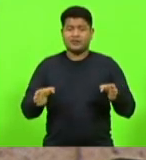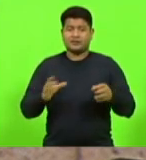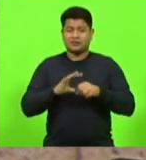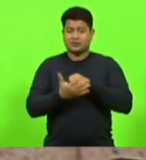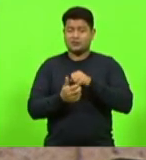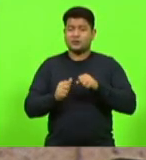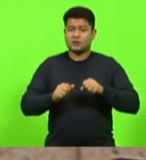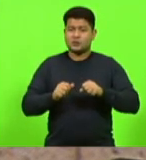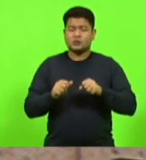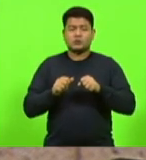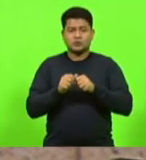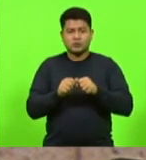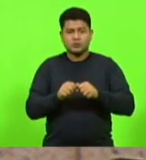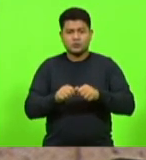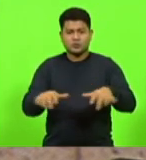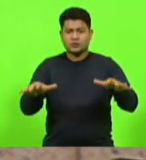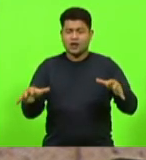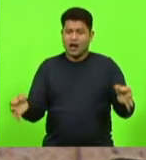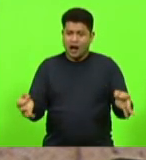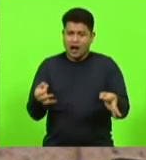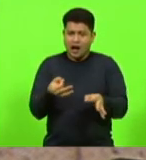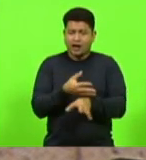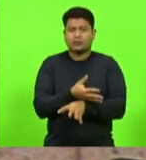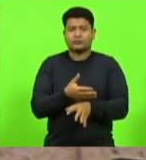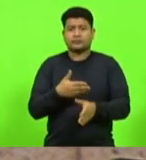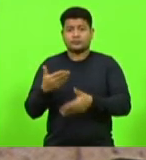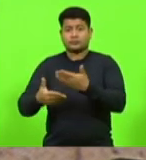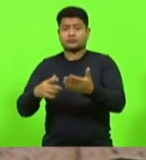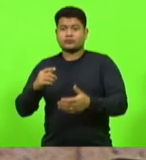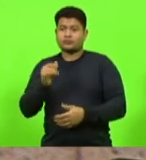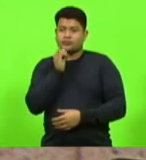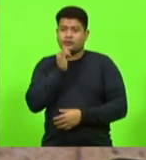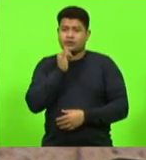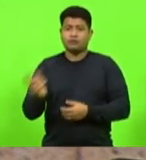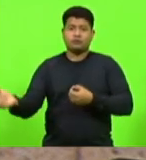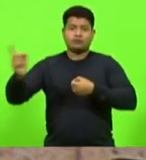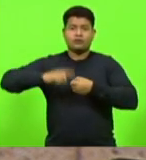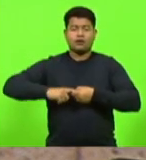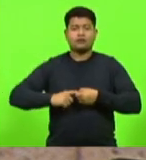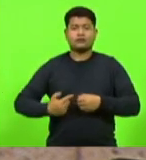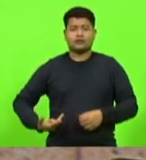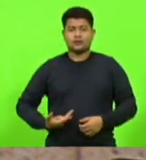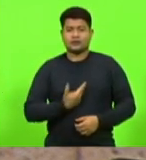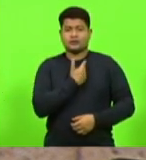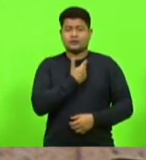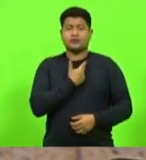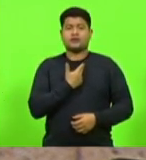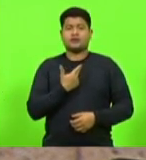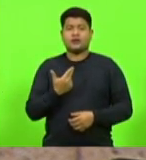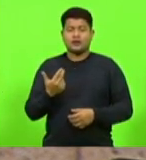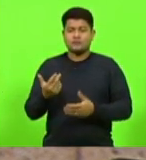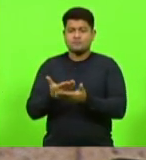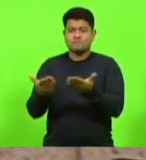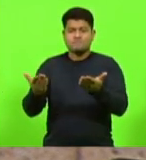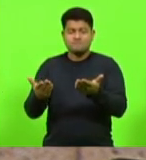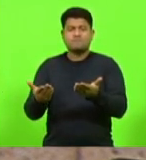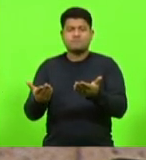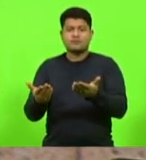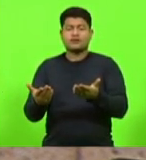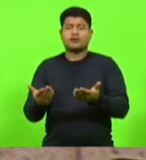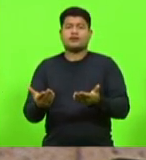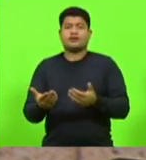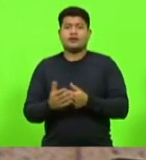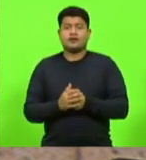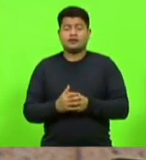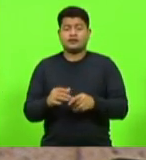mas as consequências, as cirurgias eletivas vão ser talvez o maior desafio enfrentado. Eu acredito que maior do que o desafio da Covid,